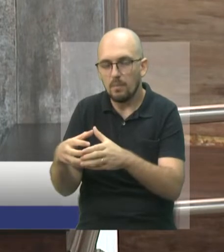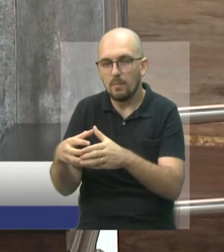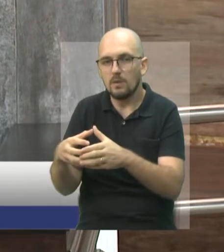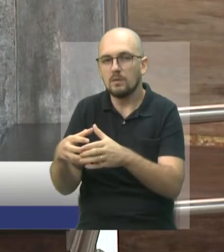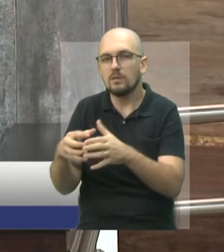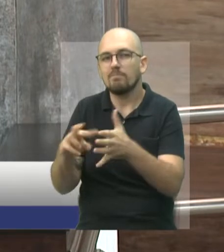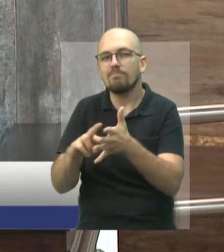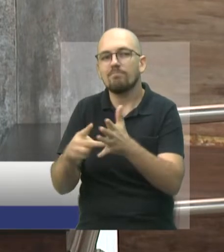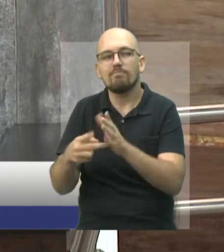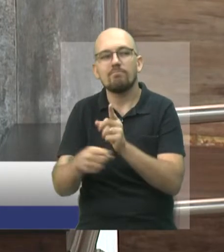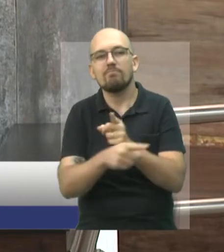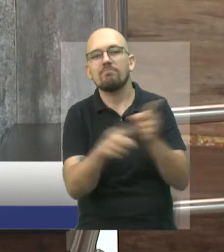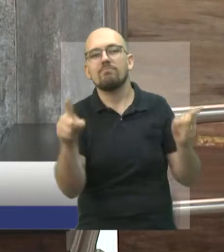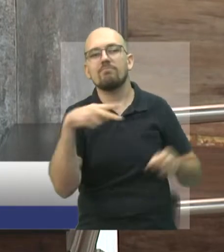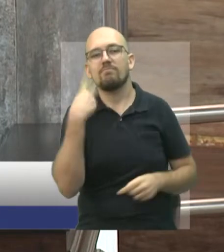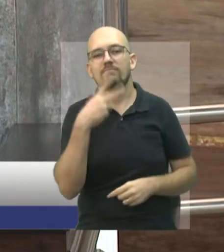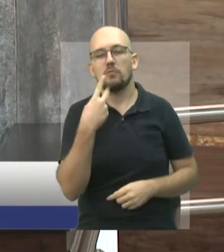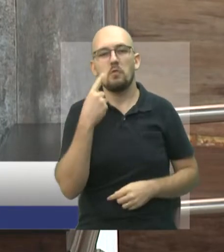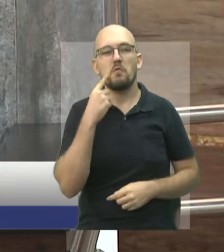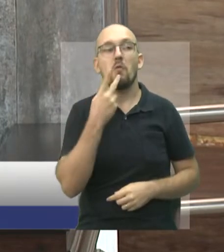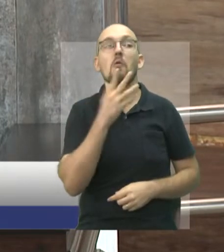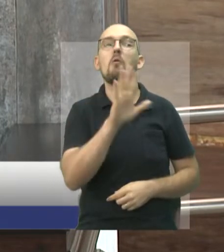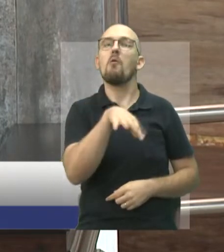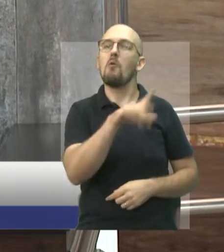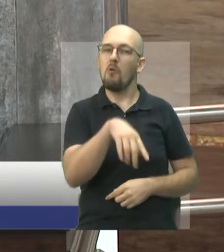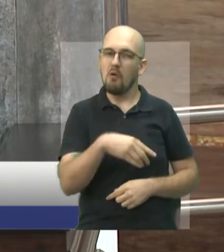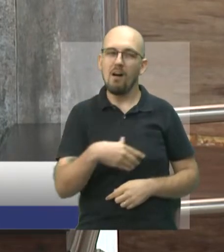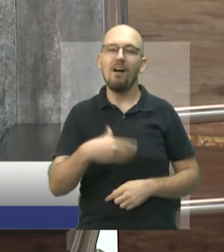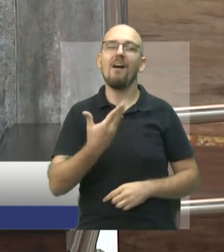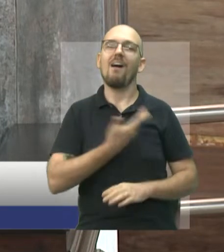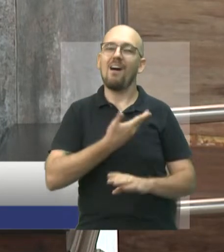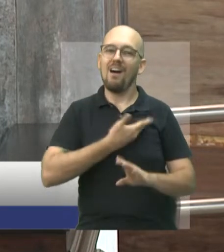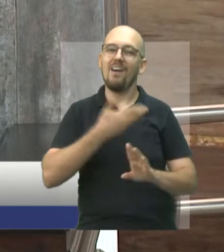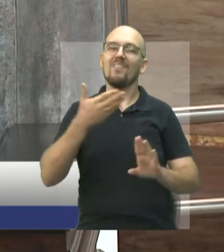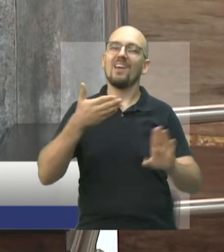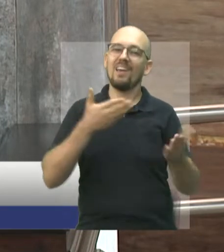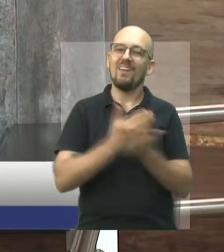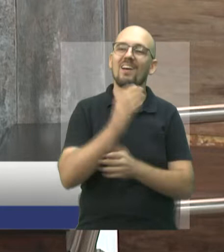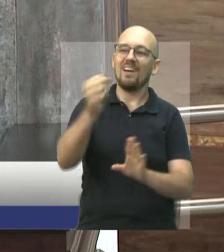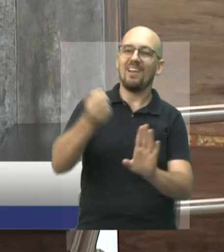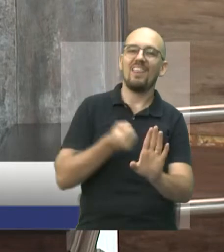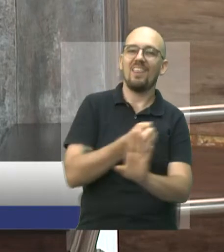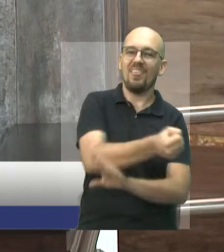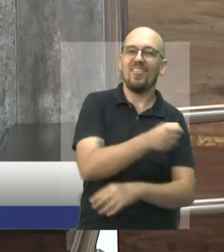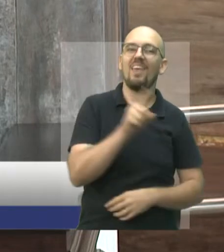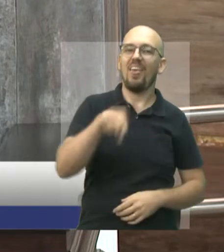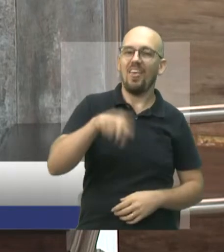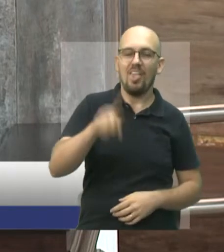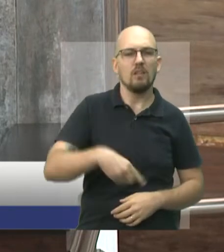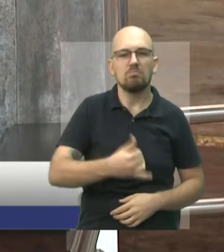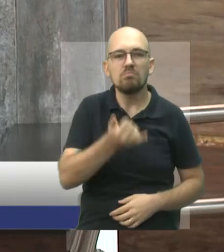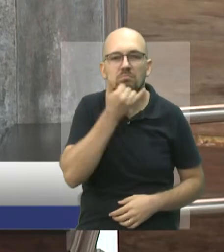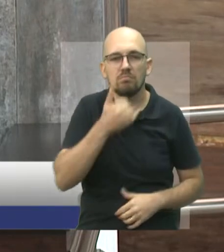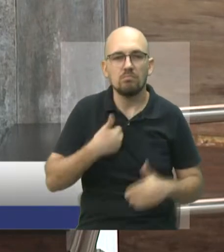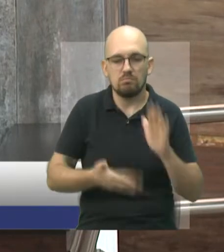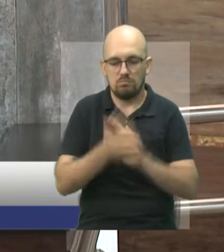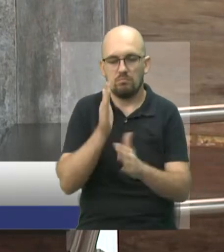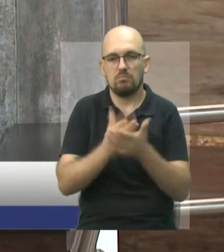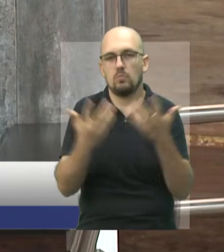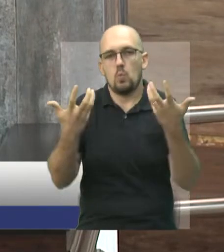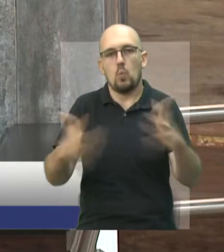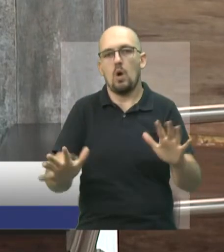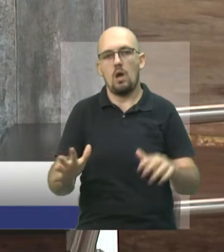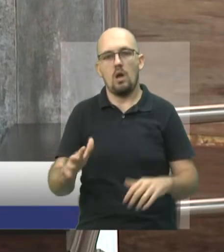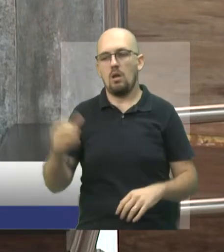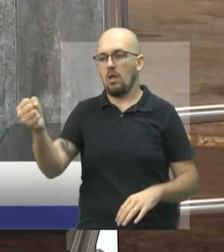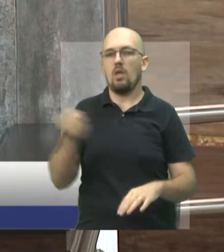muitos vereadores aí vão chegar e falar, pegou cargo, pegou não sei o quê, não tenho cargo algum em prefeitura e não quero ter também. Entendeu?